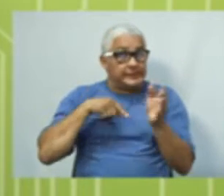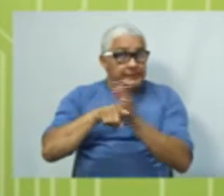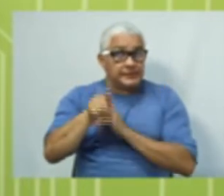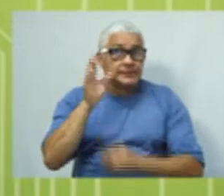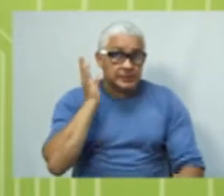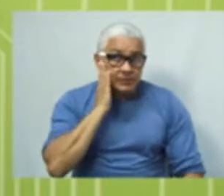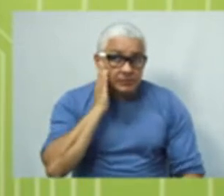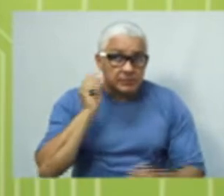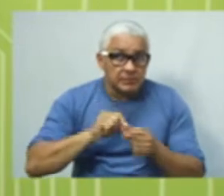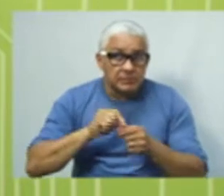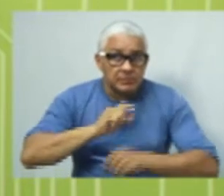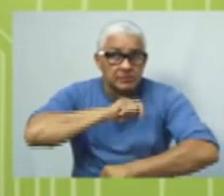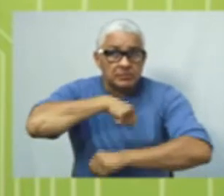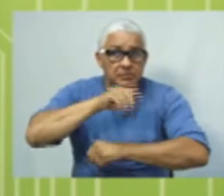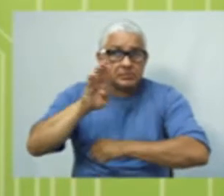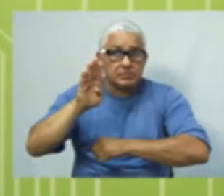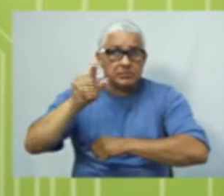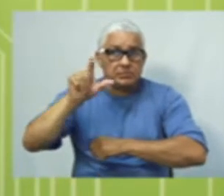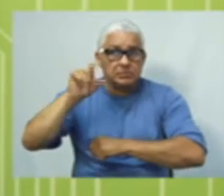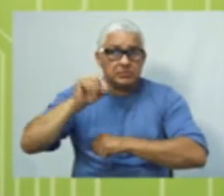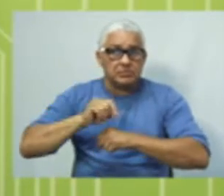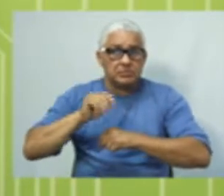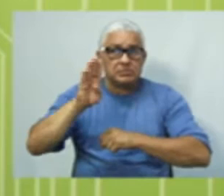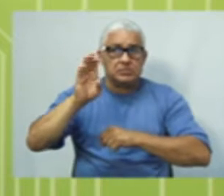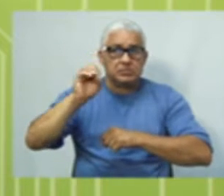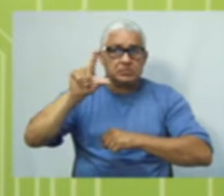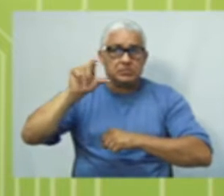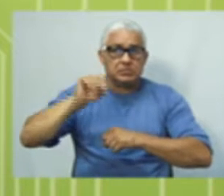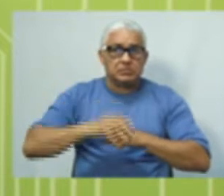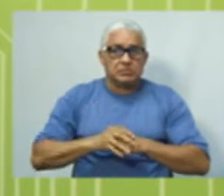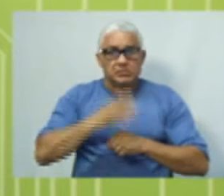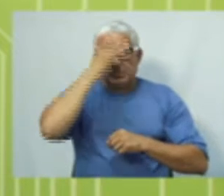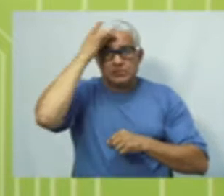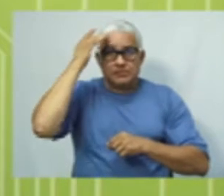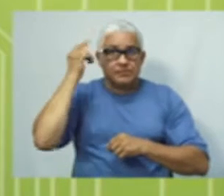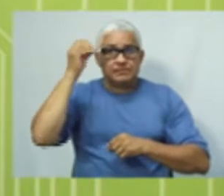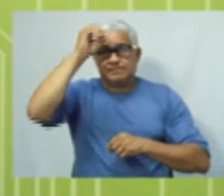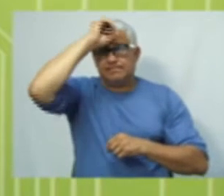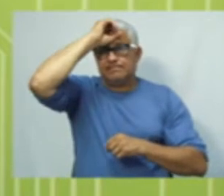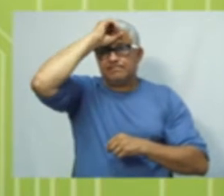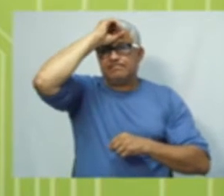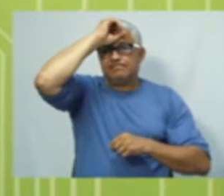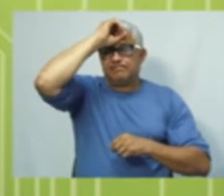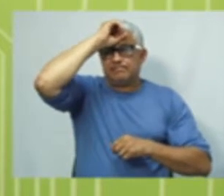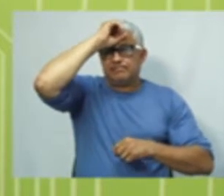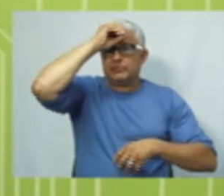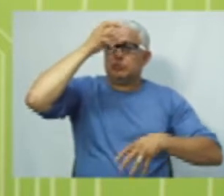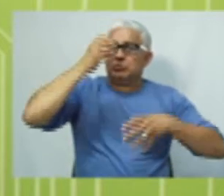bolo. Imagina alguém que não sabe fazer o bolo, né? Ali vai colocar um leite